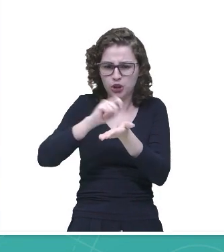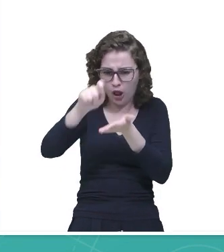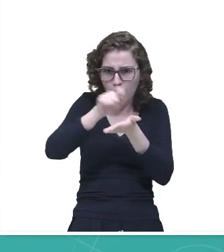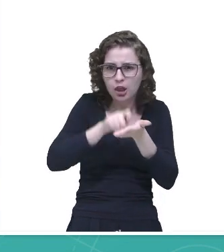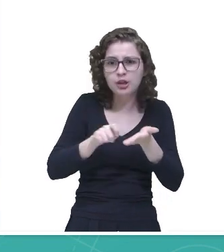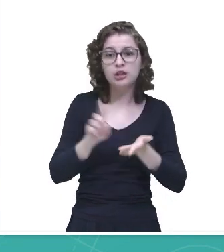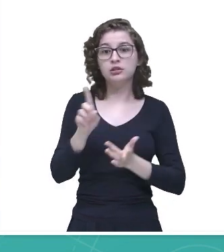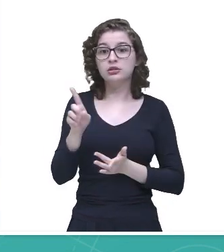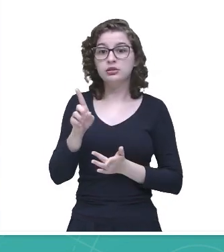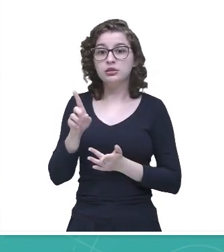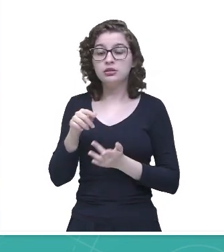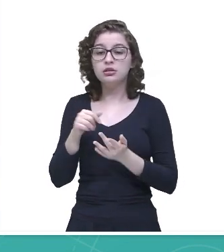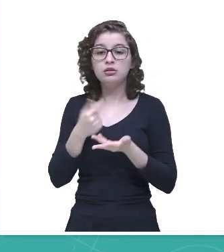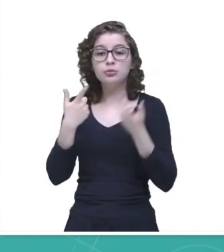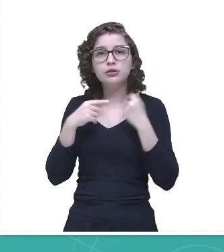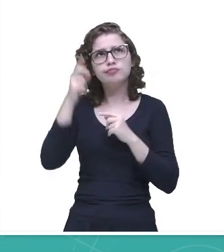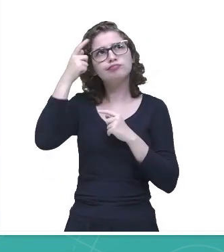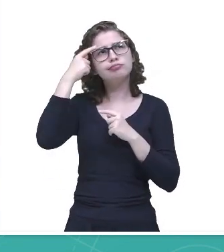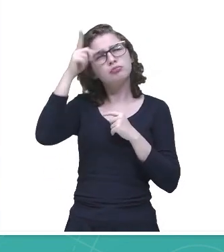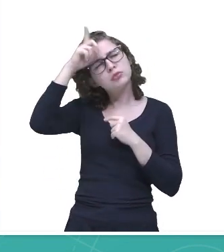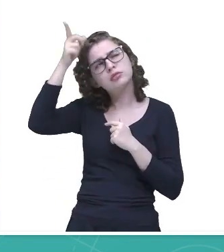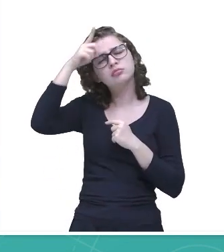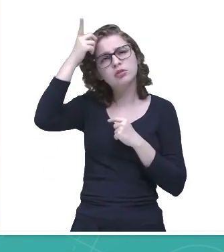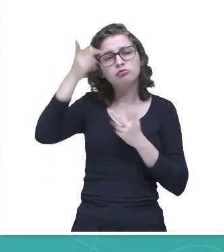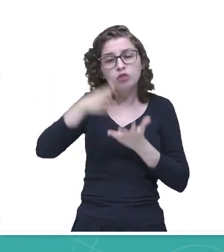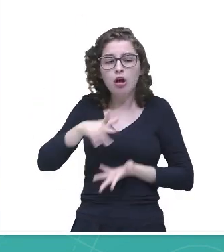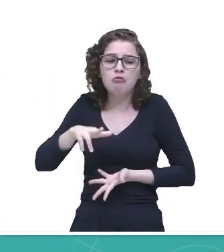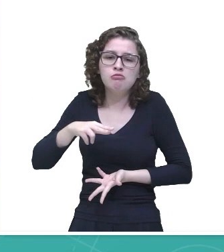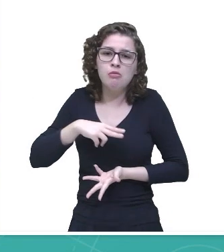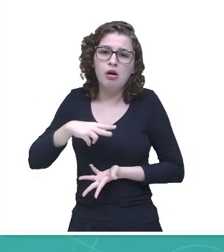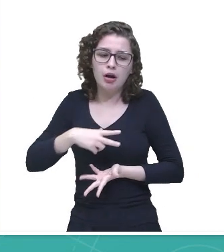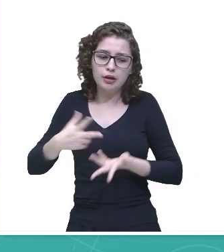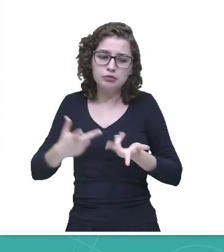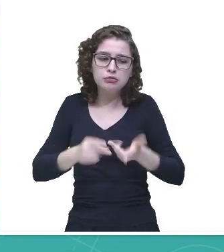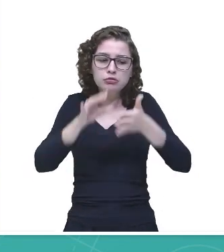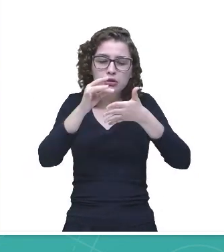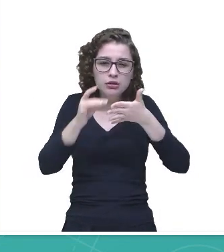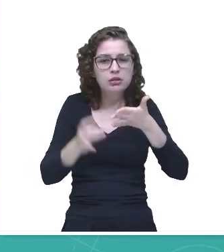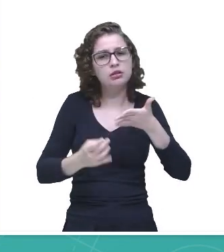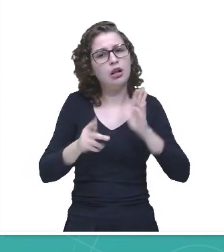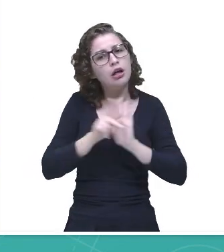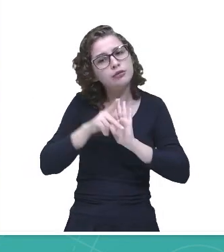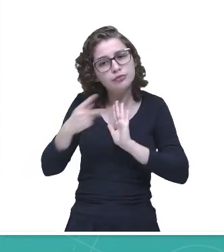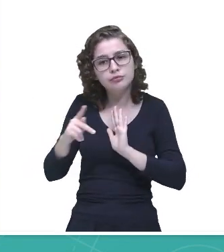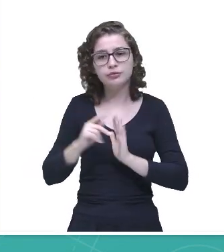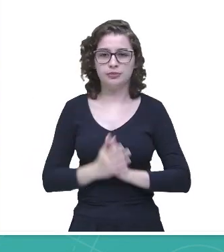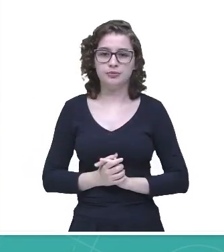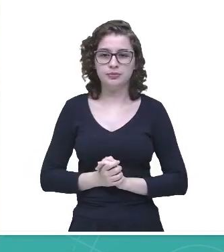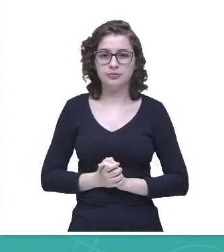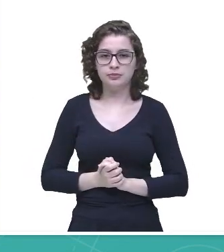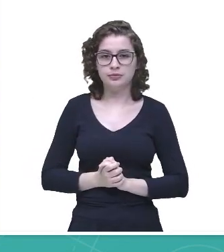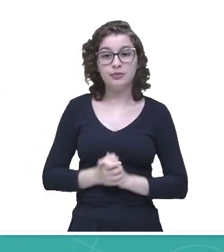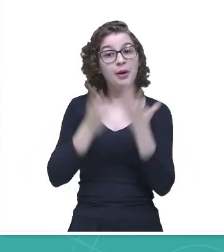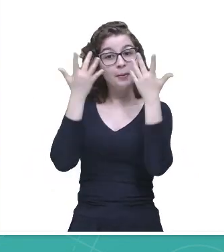aí a resposta, né, a sua própria resposta do que captou do nosso conteúdo, parabéns também para todos. E